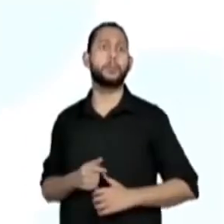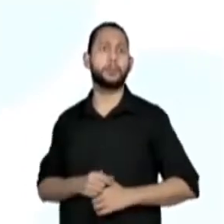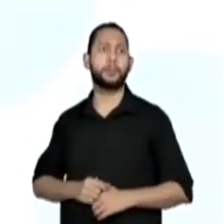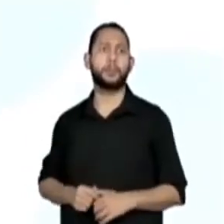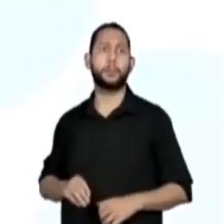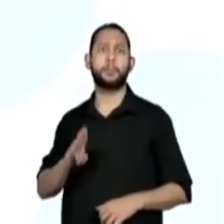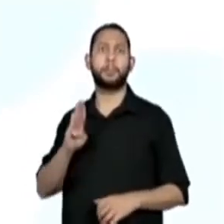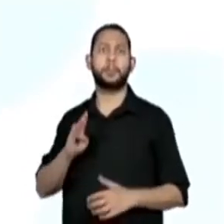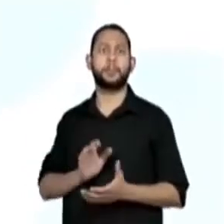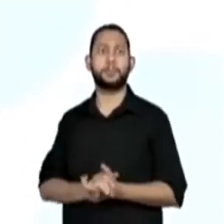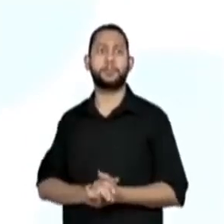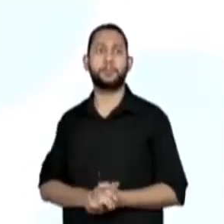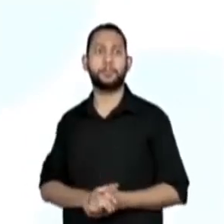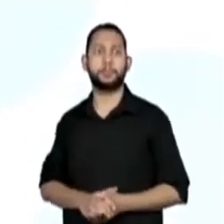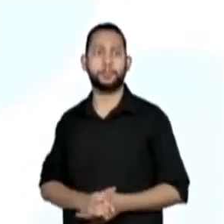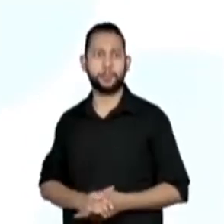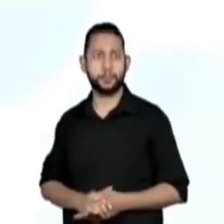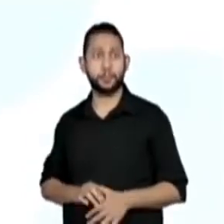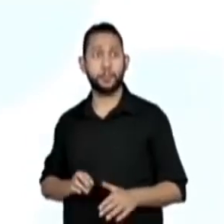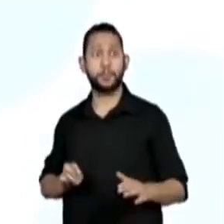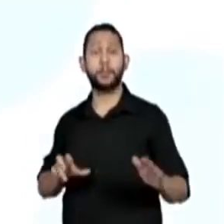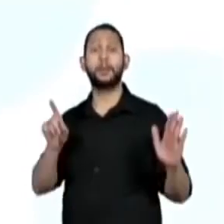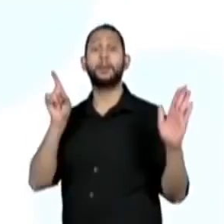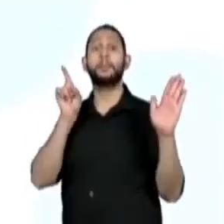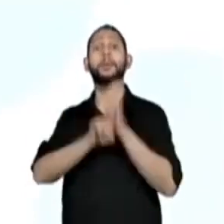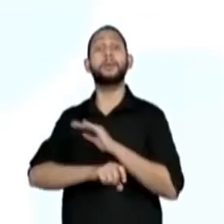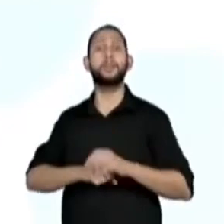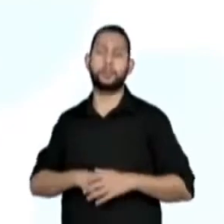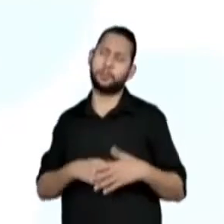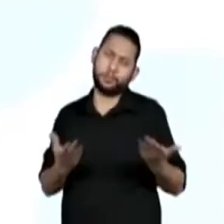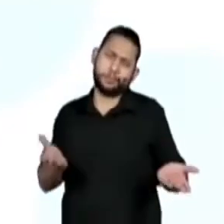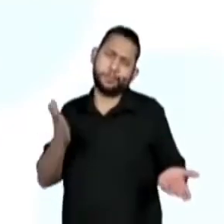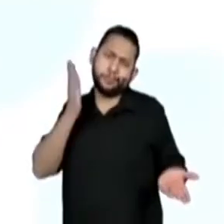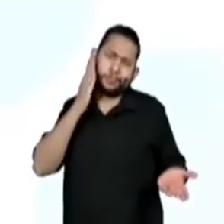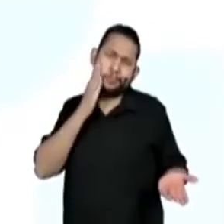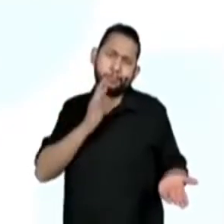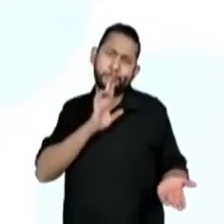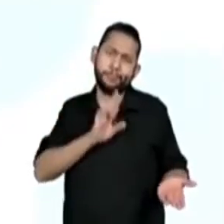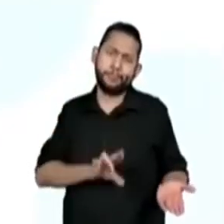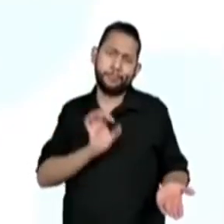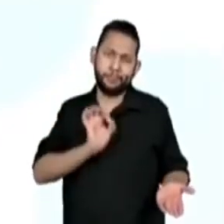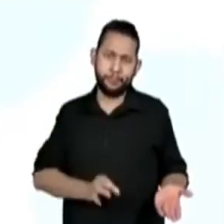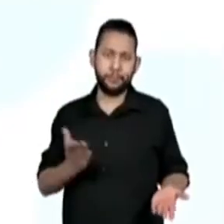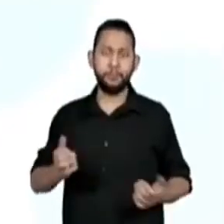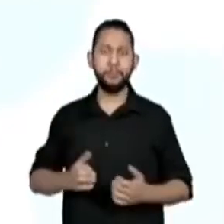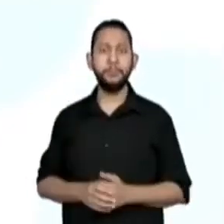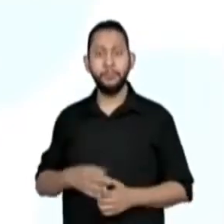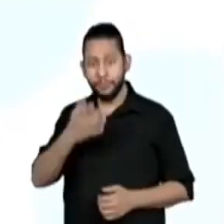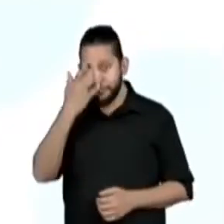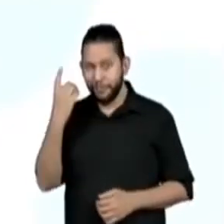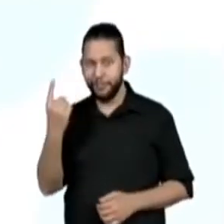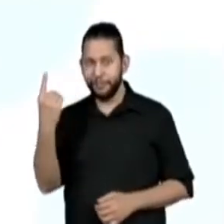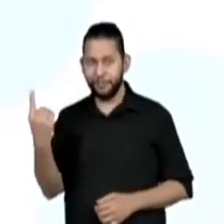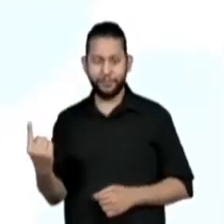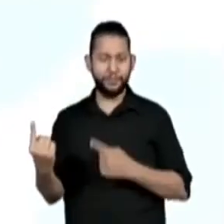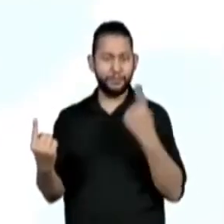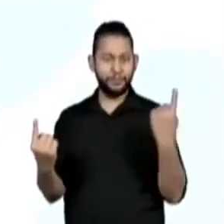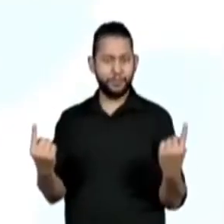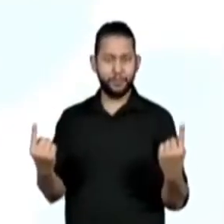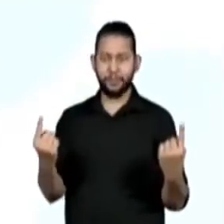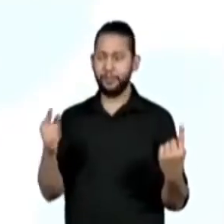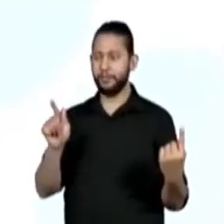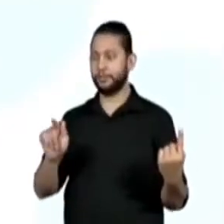para o pente Quem tá sem material pergunta que você já sabe responder quem recebeu mais cartas tornar